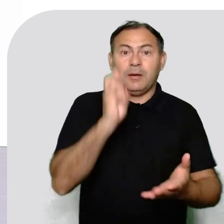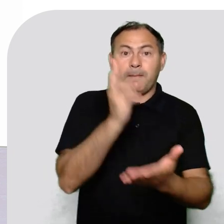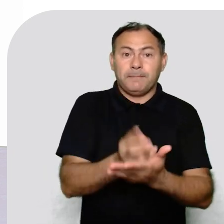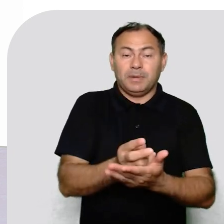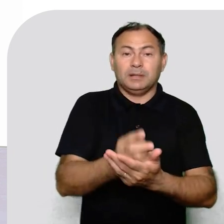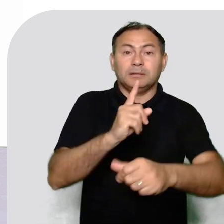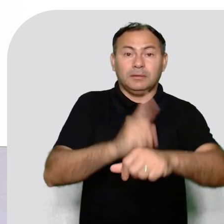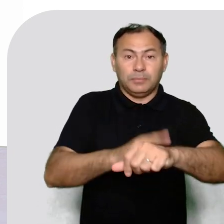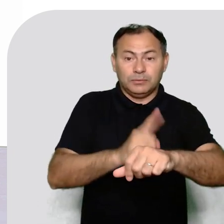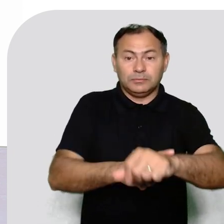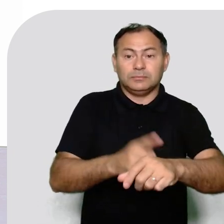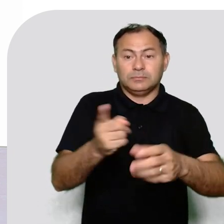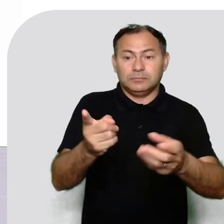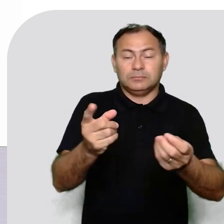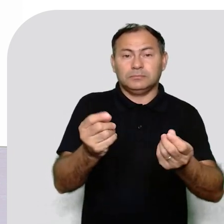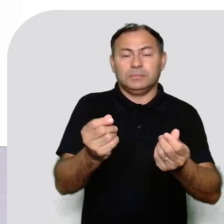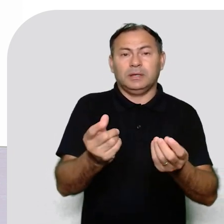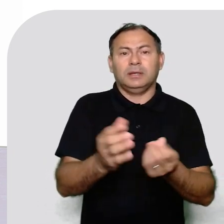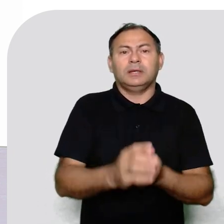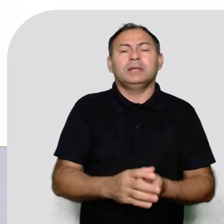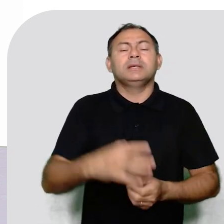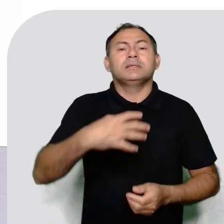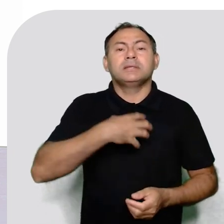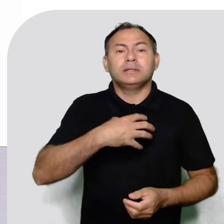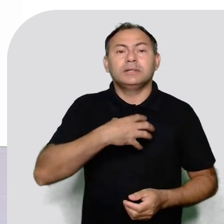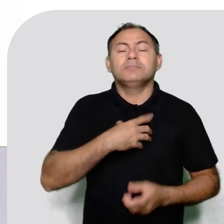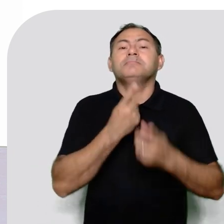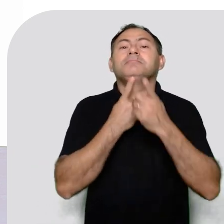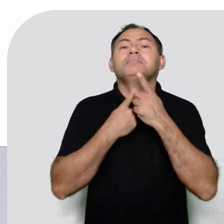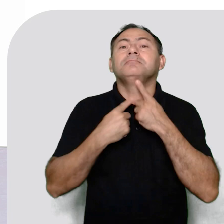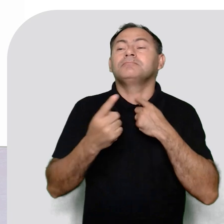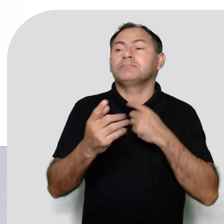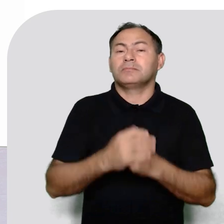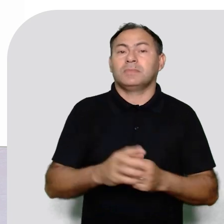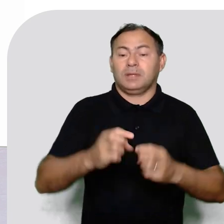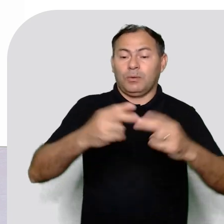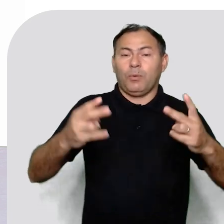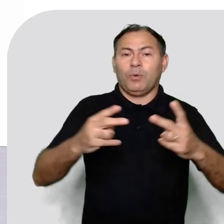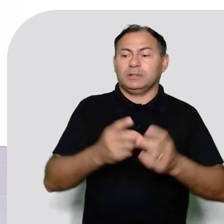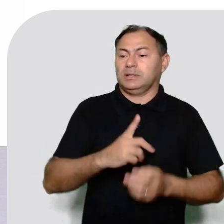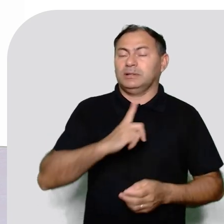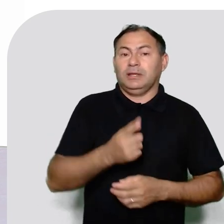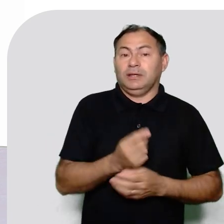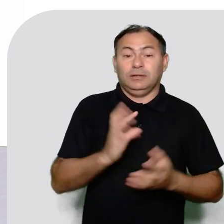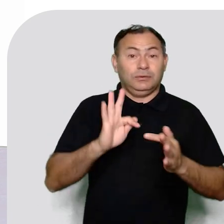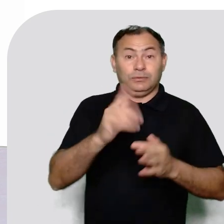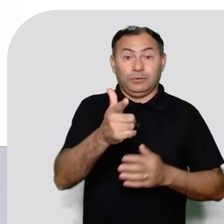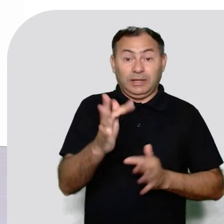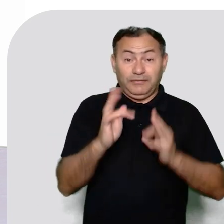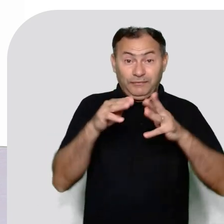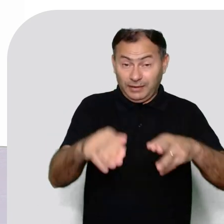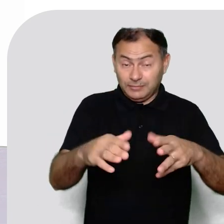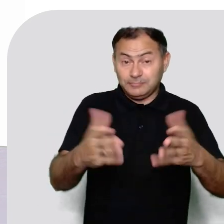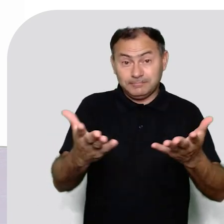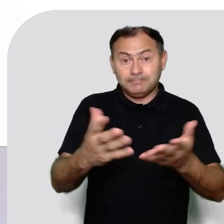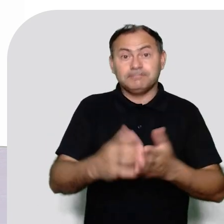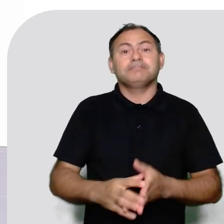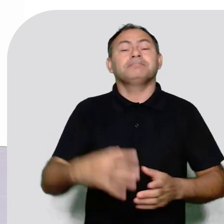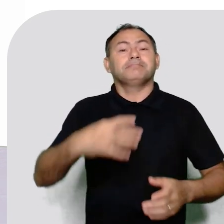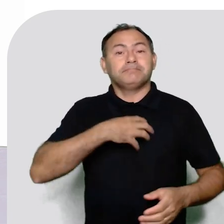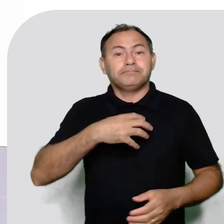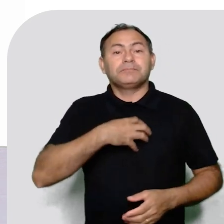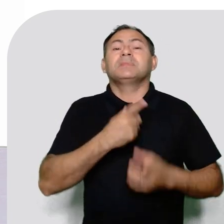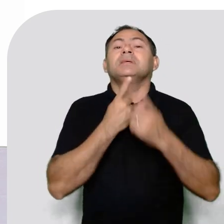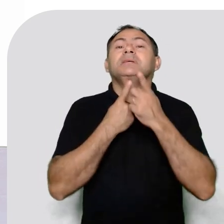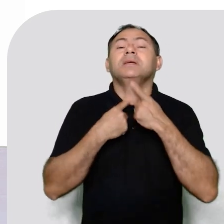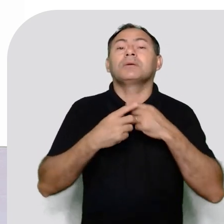ao mesmo tempo, sentir desejo de algo infinito. E nesse